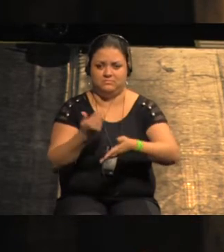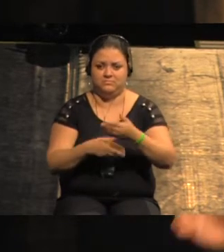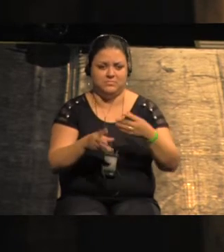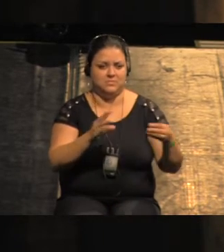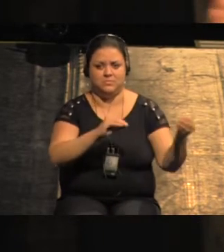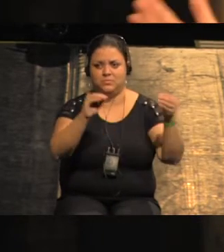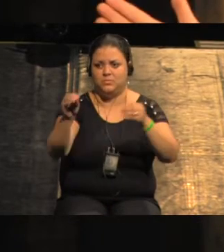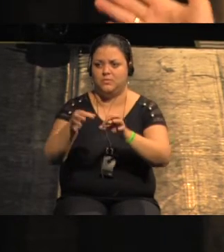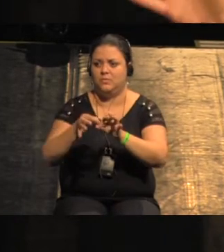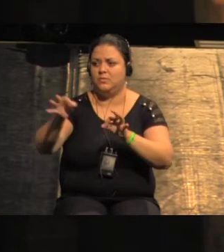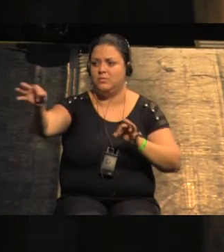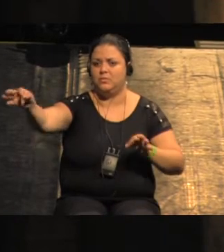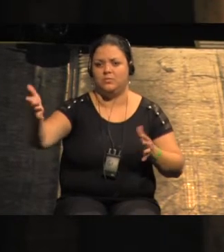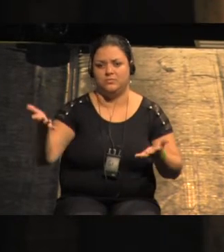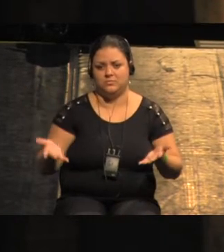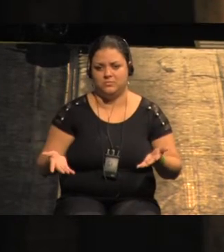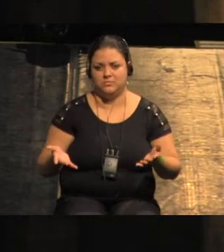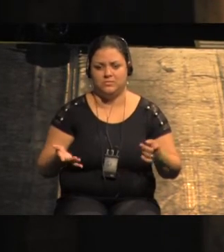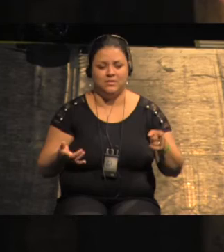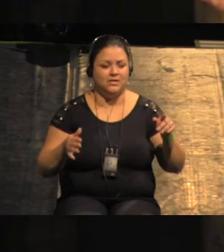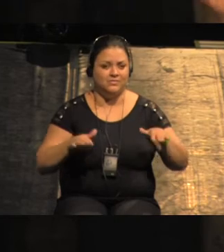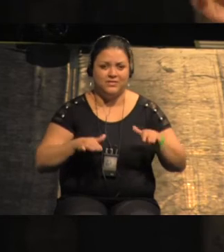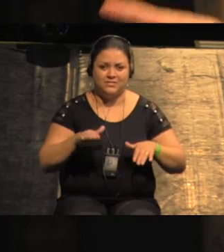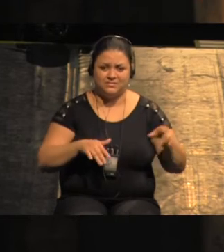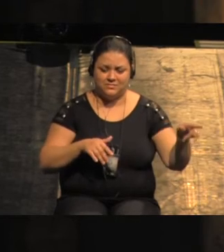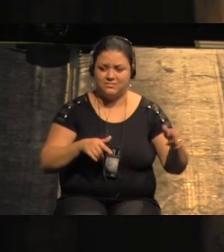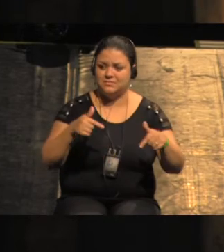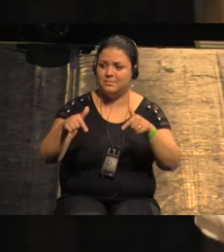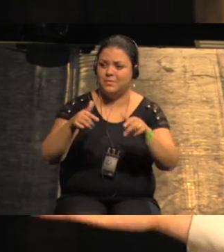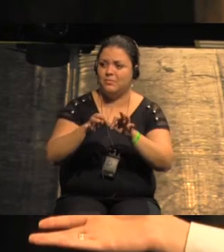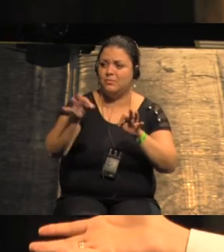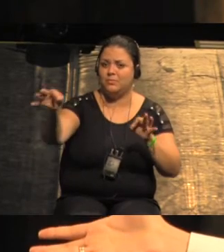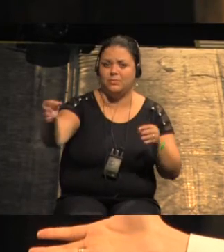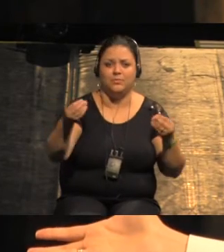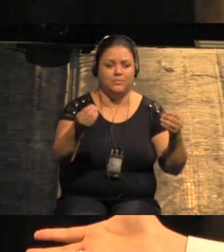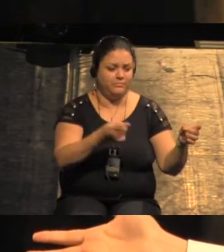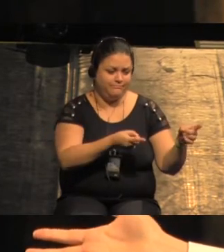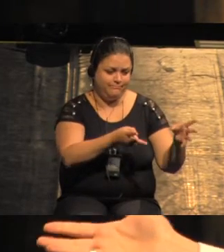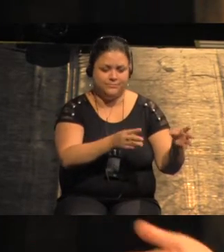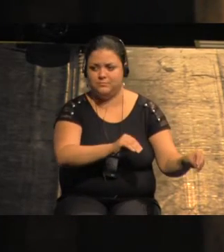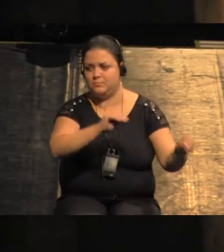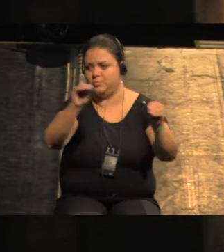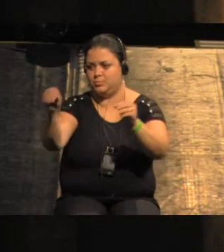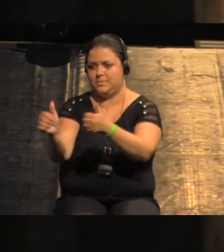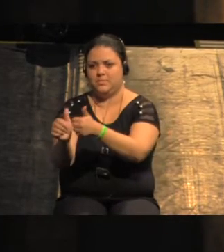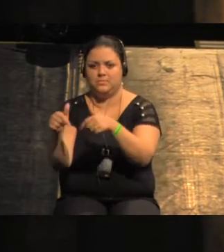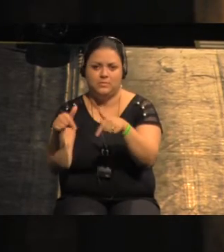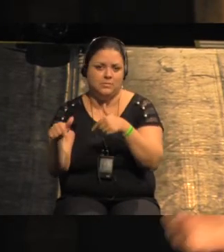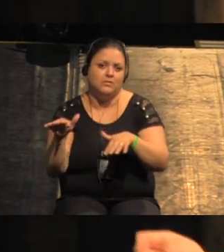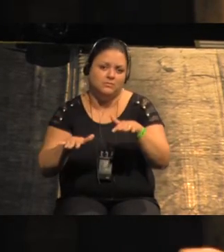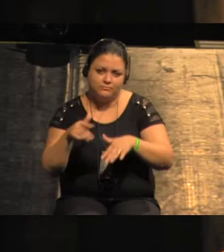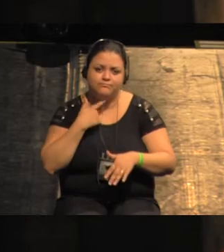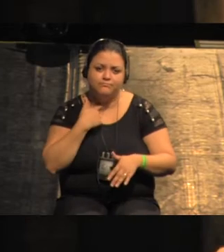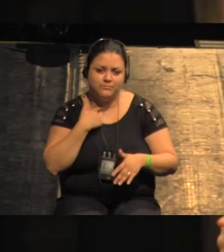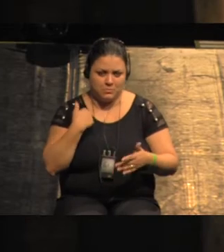ganhar dinheiro e ir para morar daqui a 50 quilômetros e ficar 3 horas no ônibus, é a área dele, pô. Então, eu acho que os